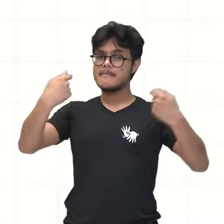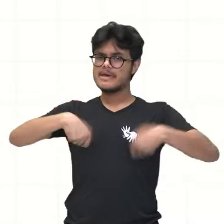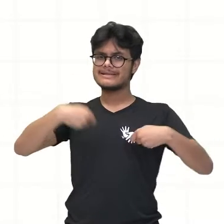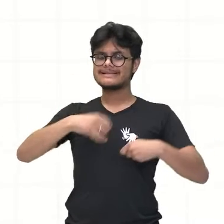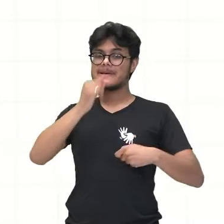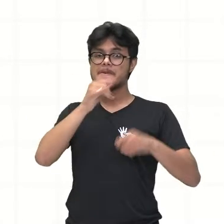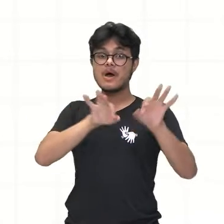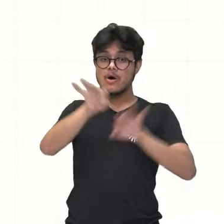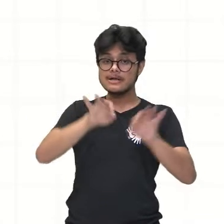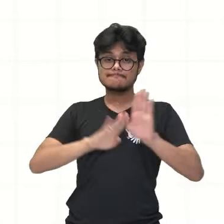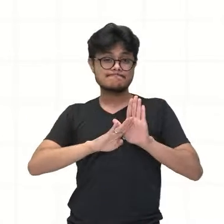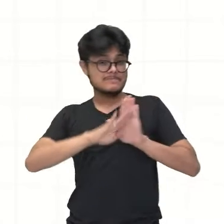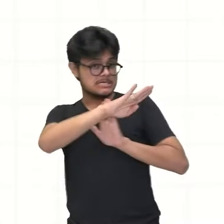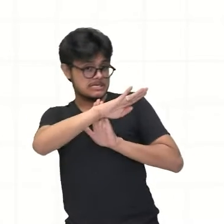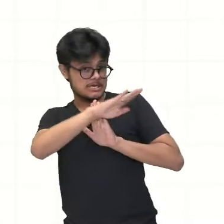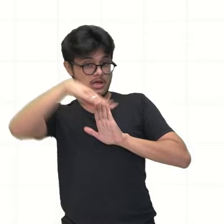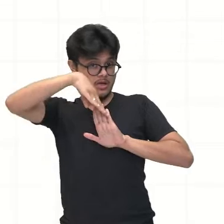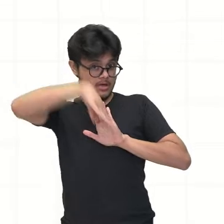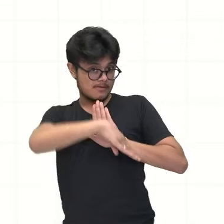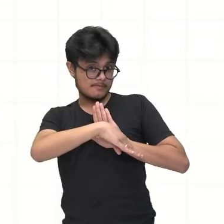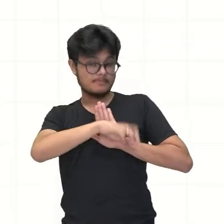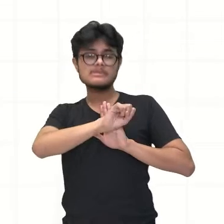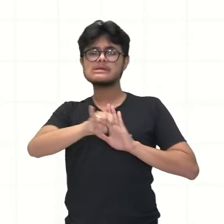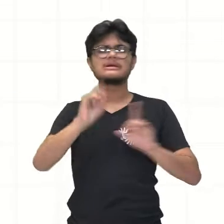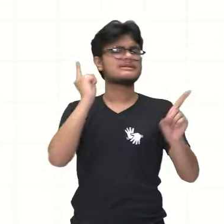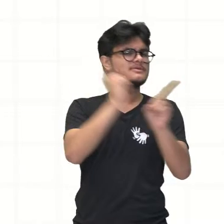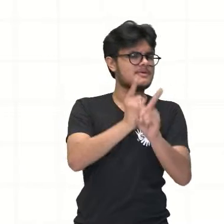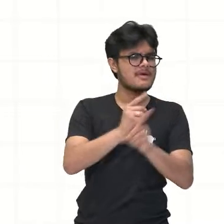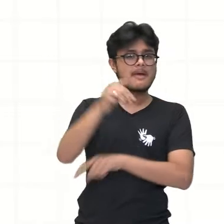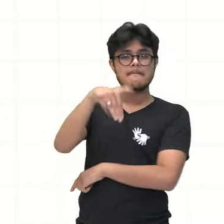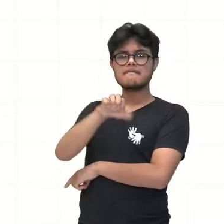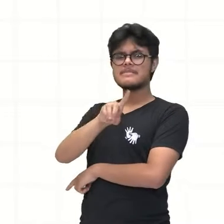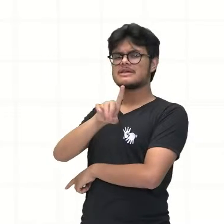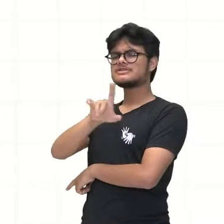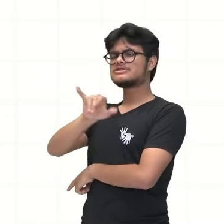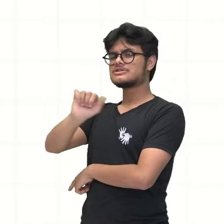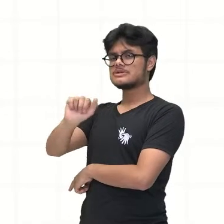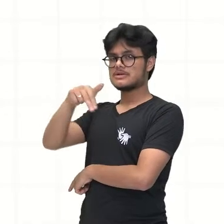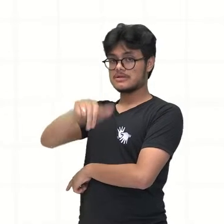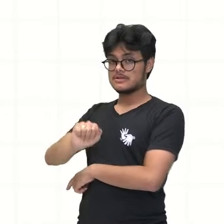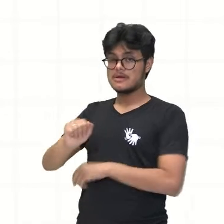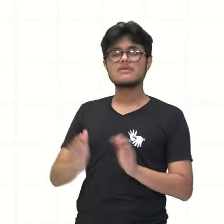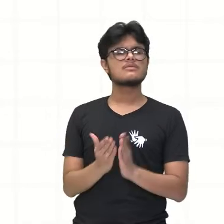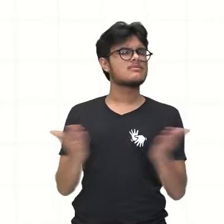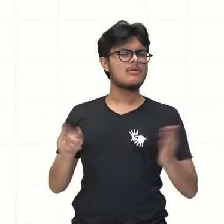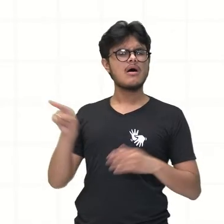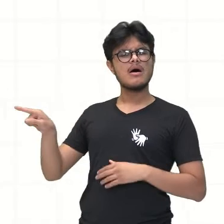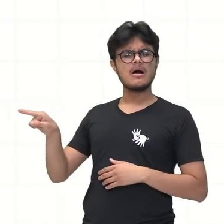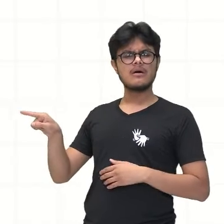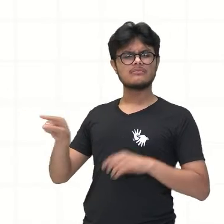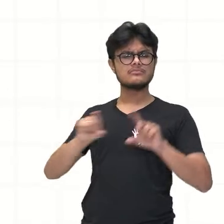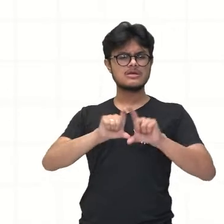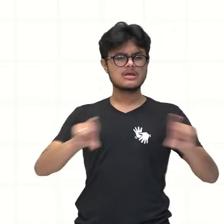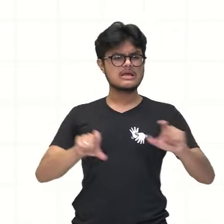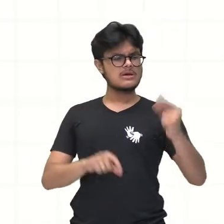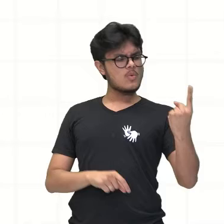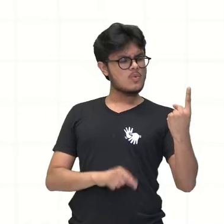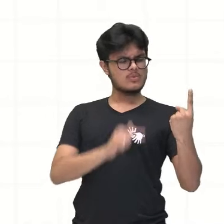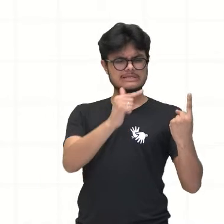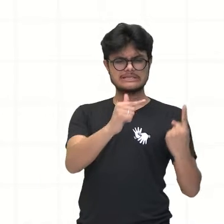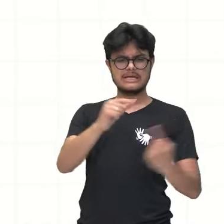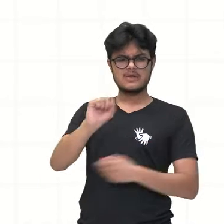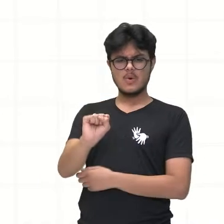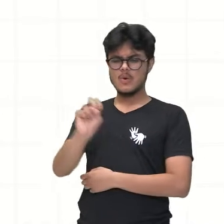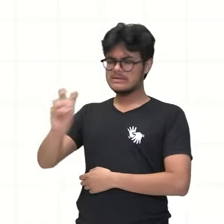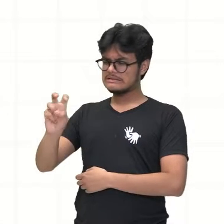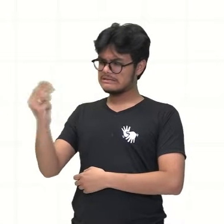o 3. Aí eu quero saber quem é a mediana aqui desses valores. A mediana desses valores, eu não